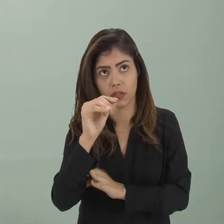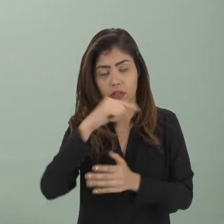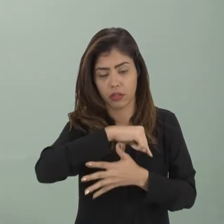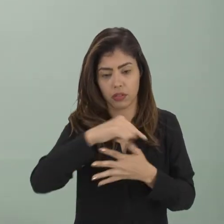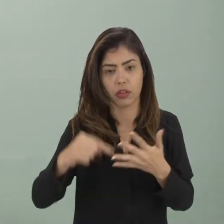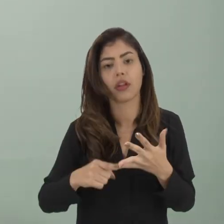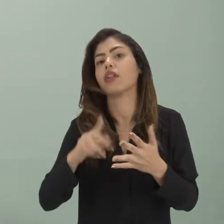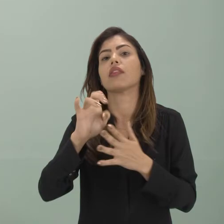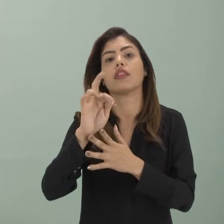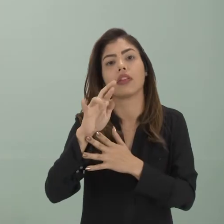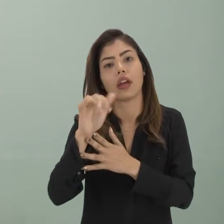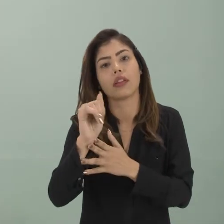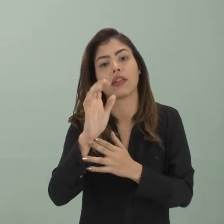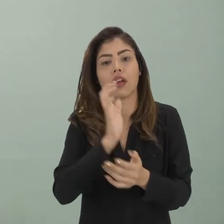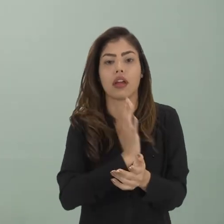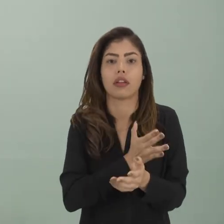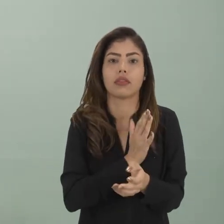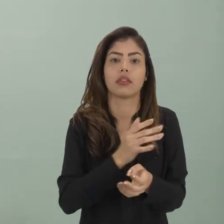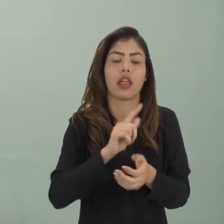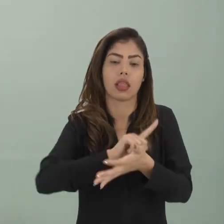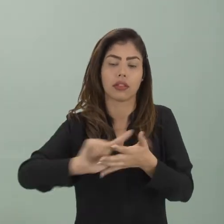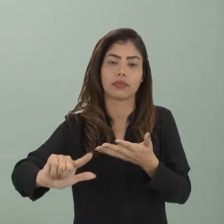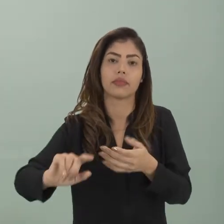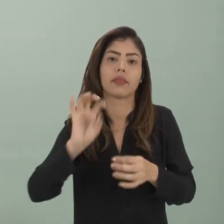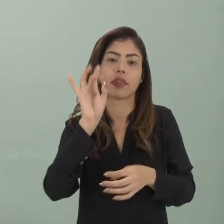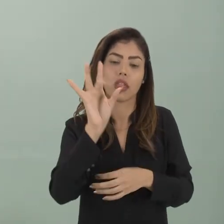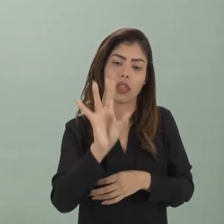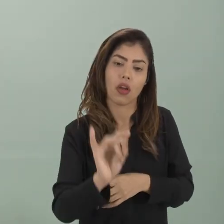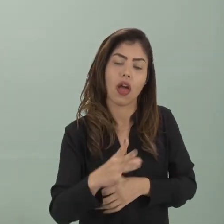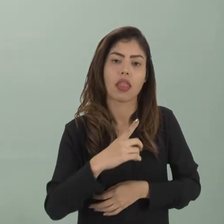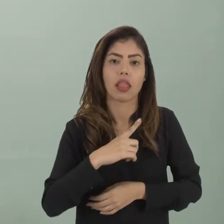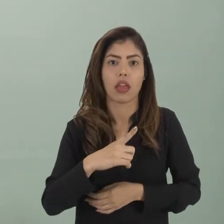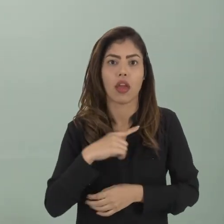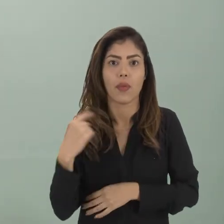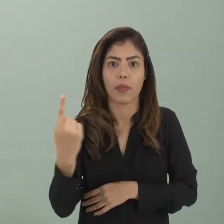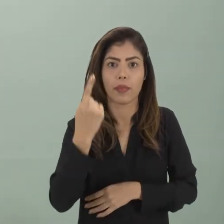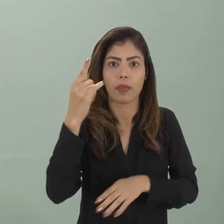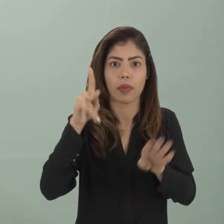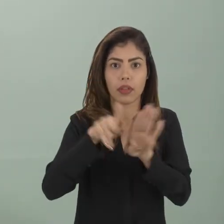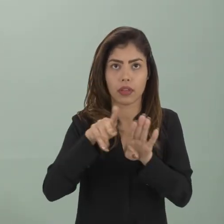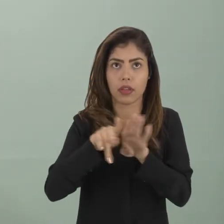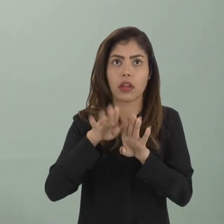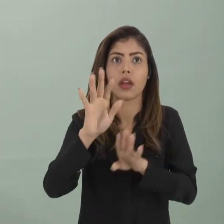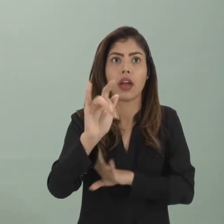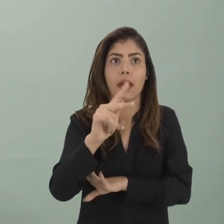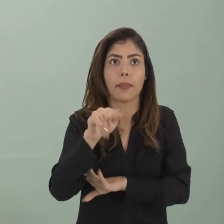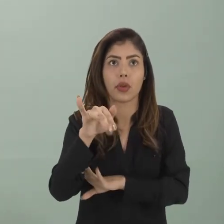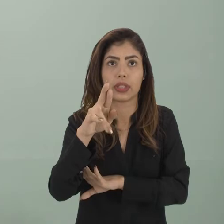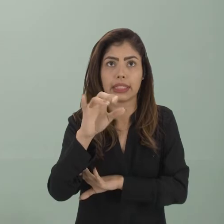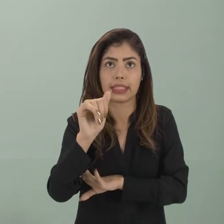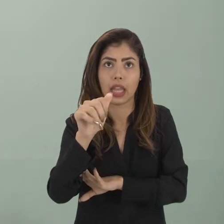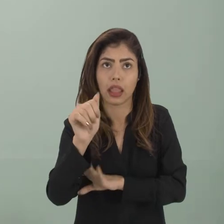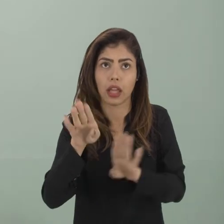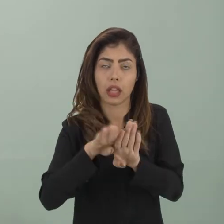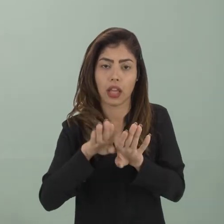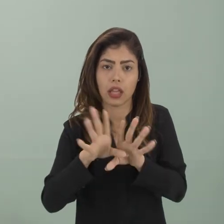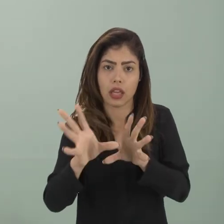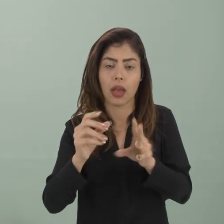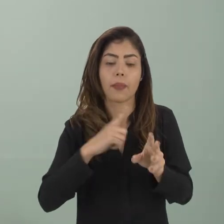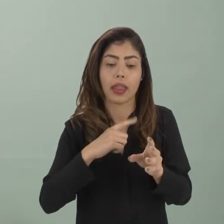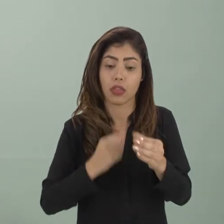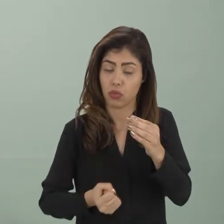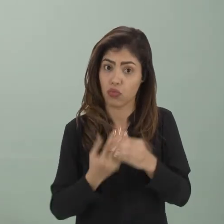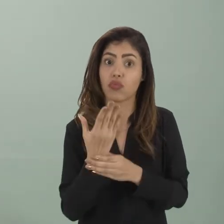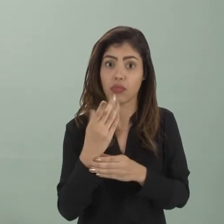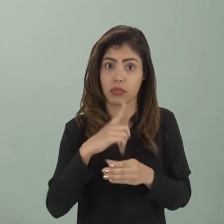musculares, estriado, cardíaco e liso. Cada um deles possui filamentos de actina e miosina para gerar essa contração